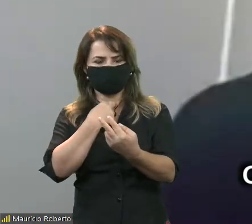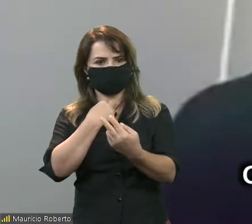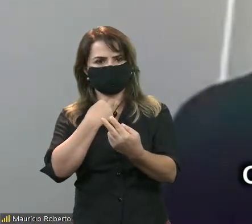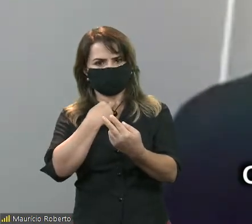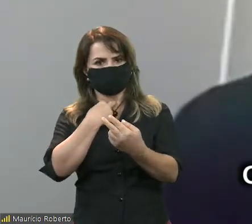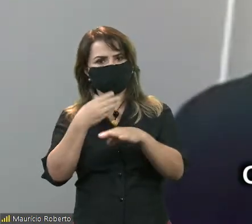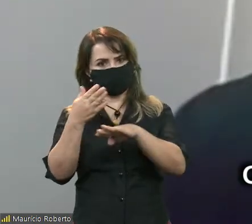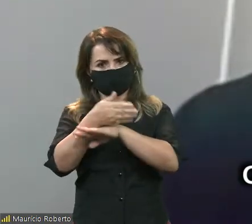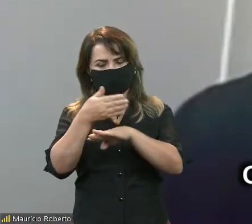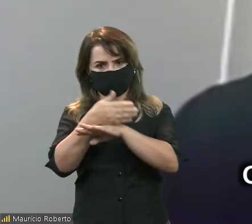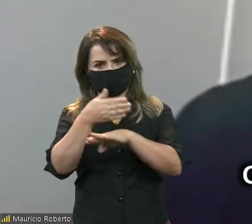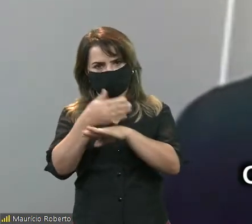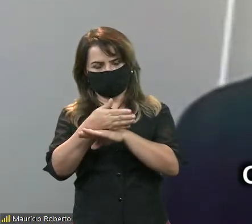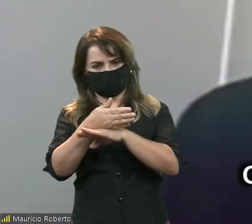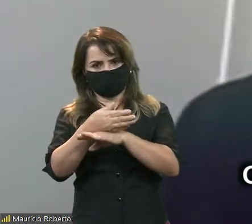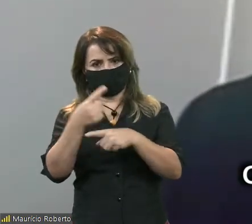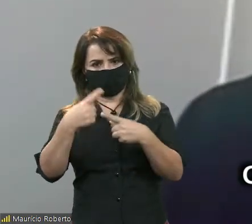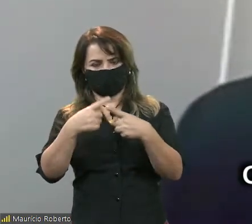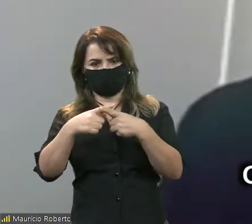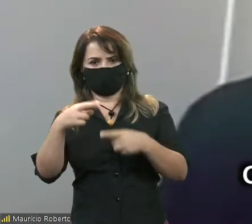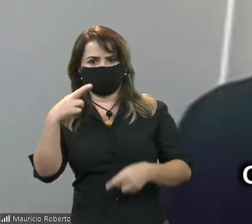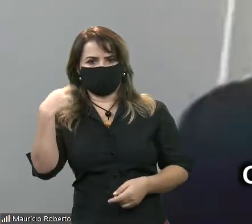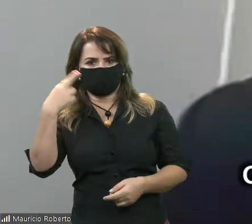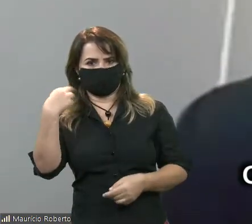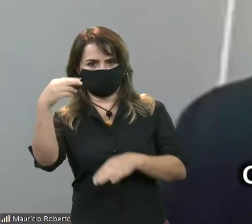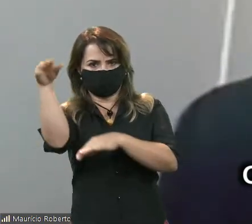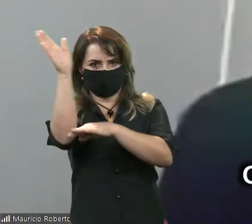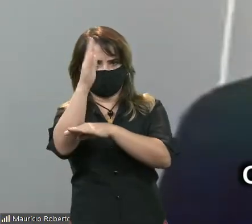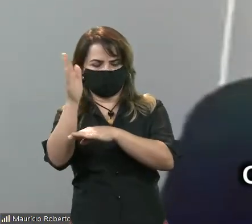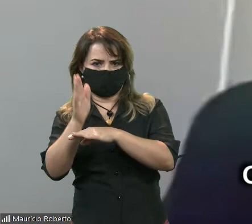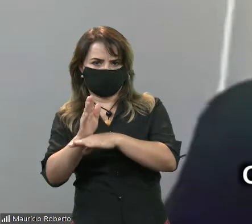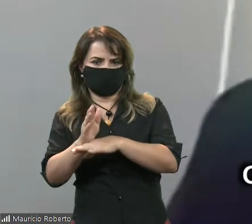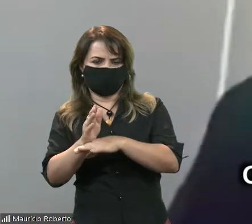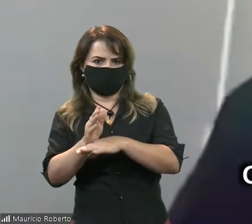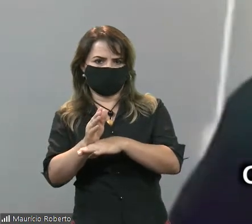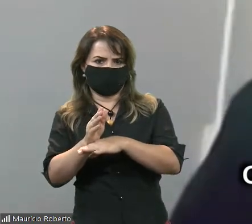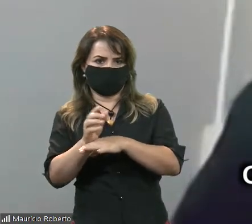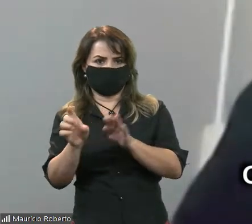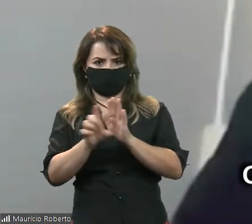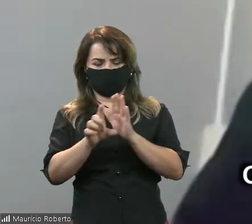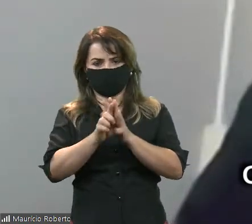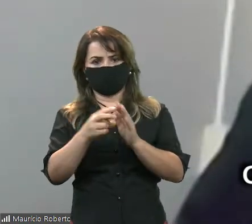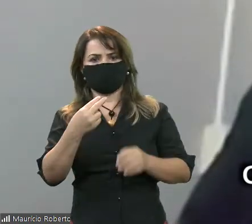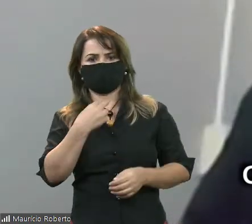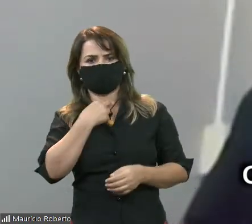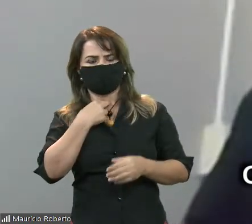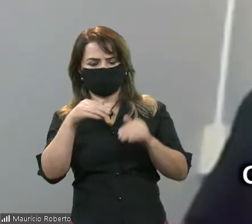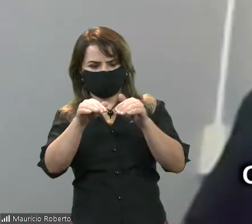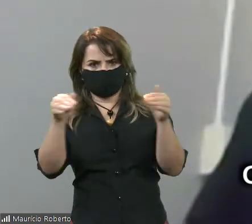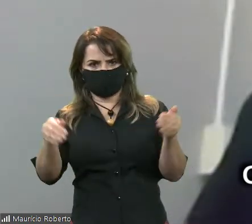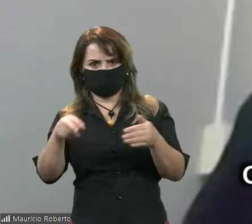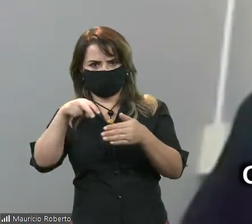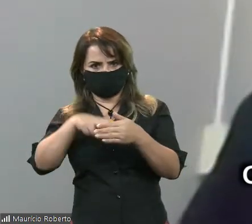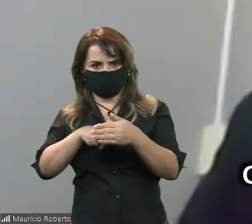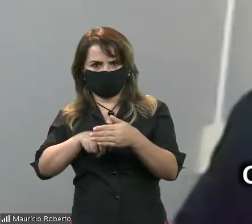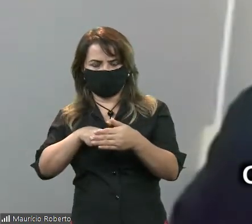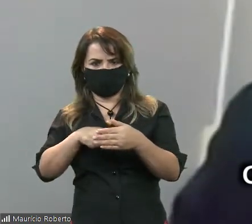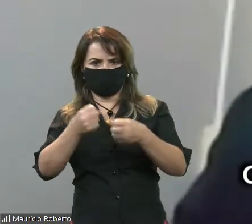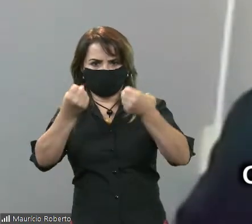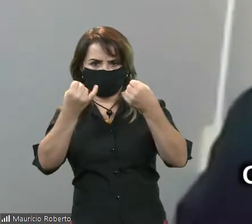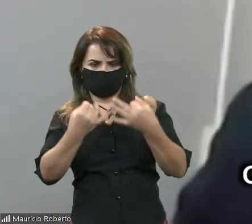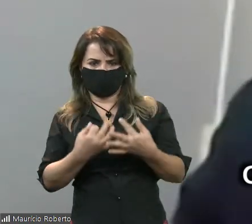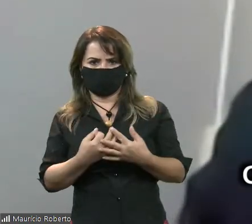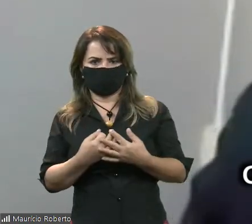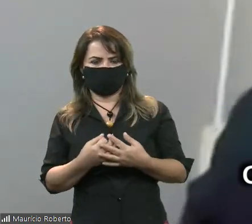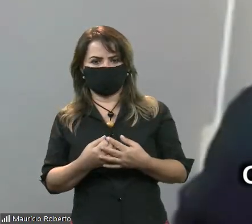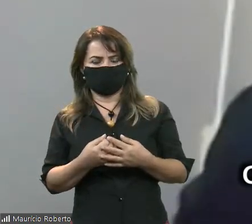Ordem dos Advogados do Brasil de fazer parte da mesa. Portanto, eu faço essa ressalva para que não haja